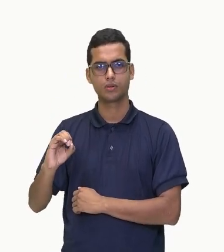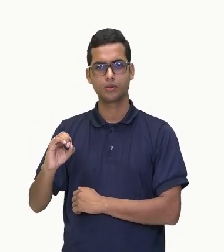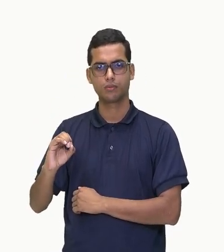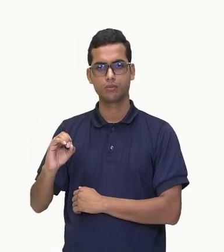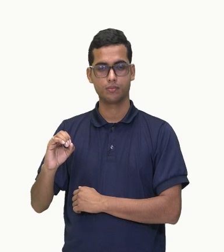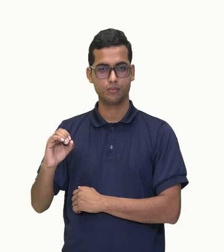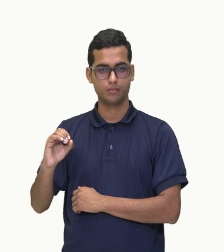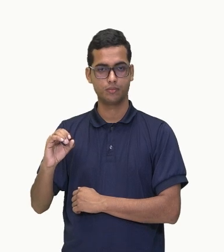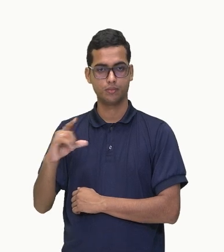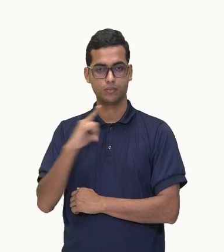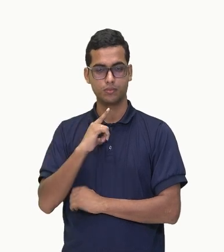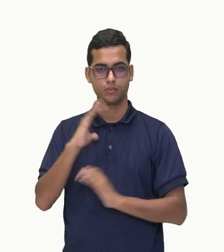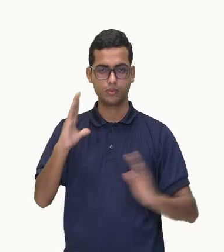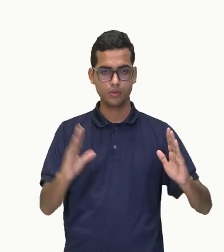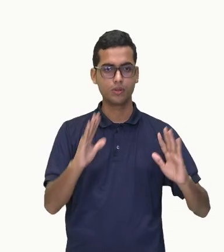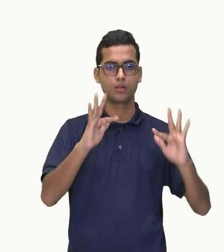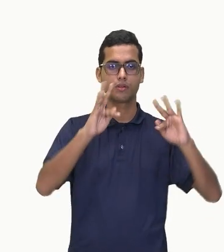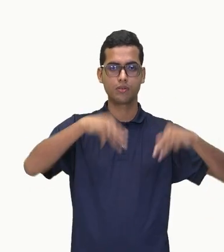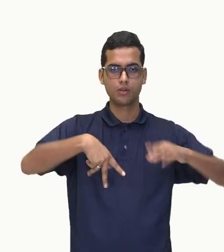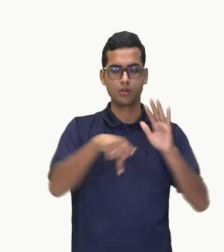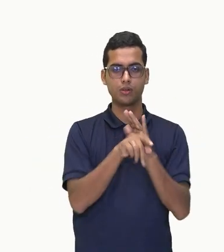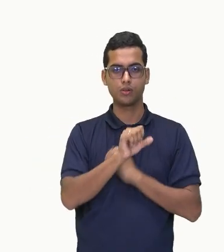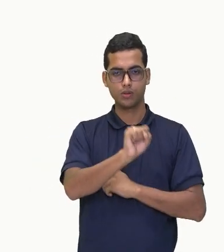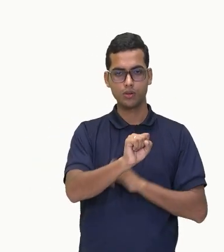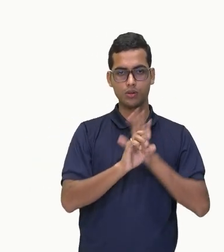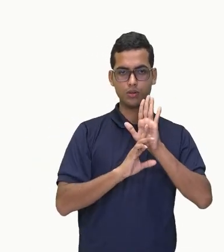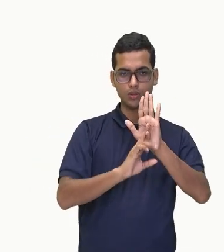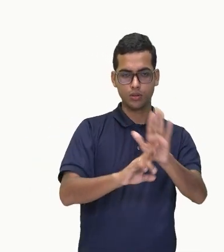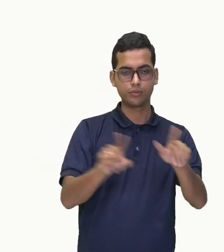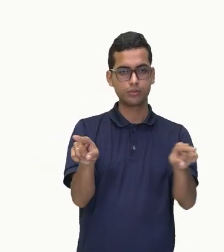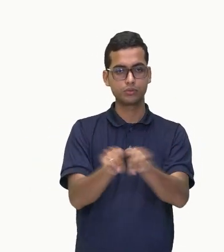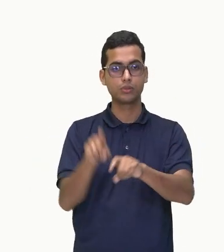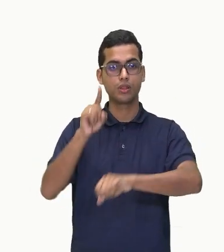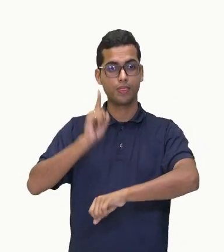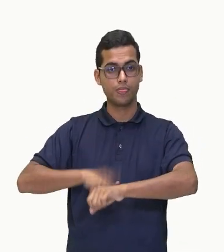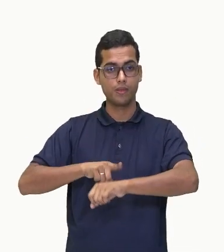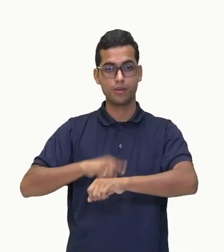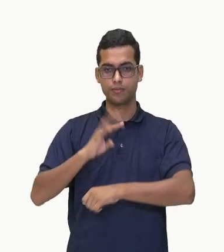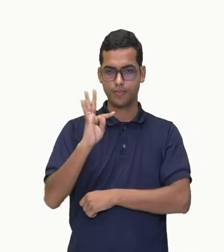o espaço final por S num instante de tempo T